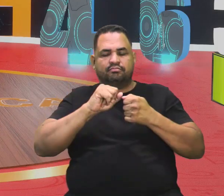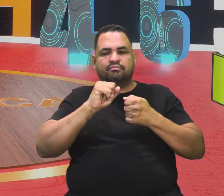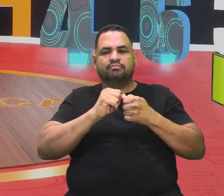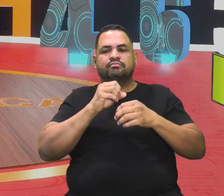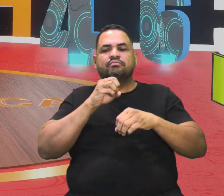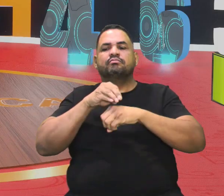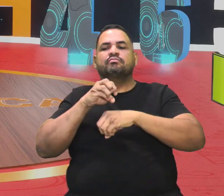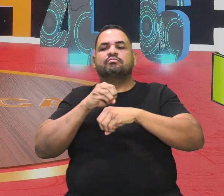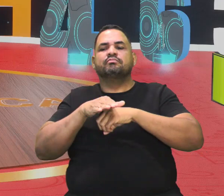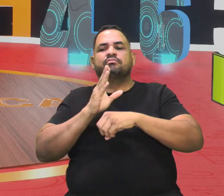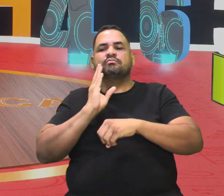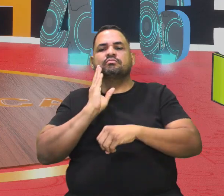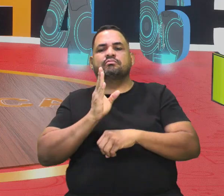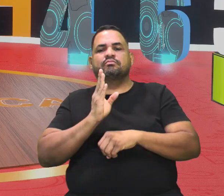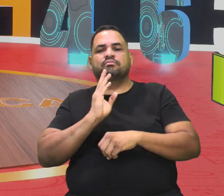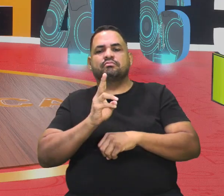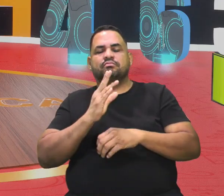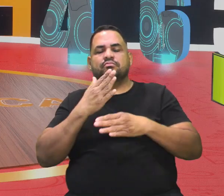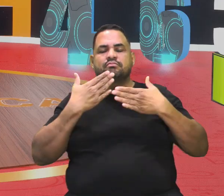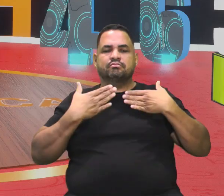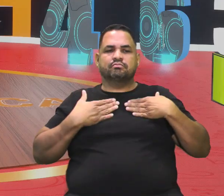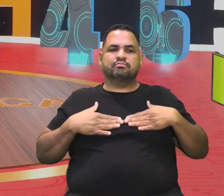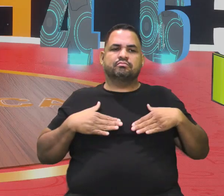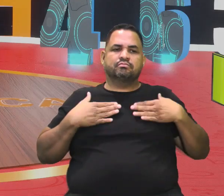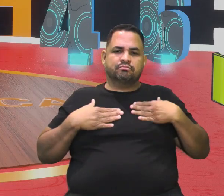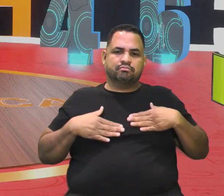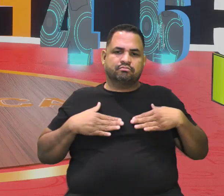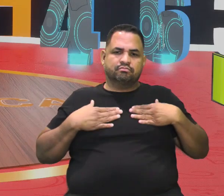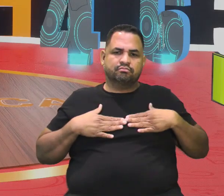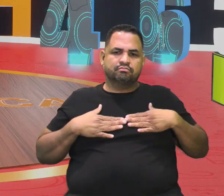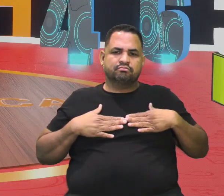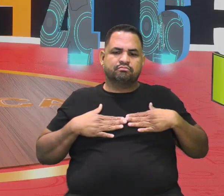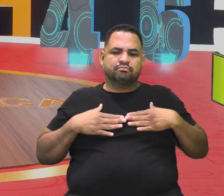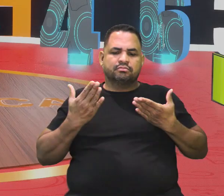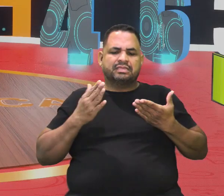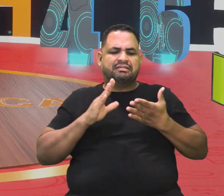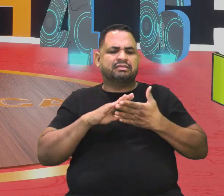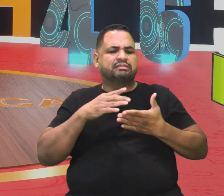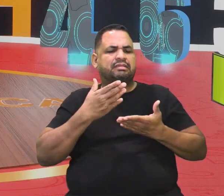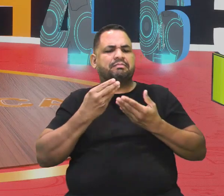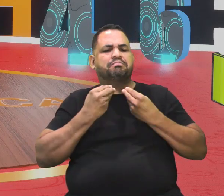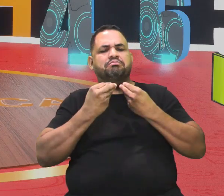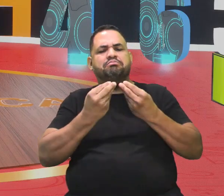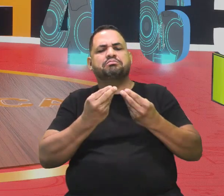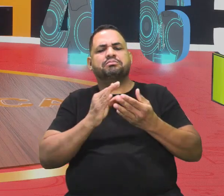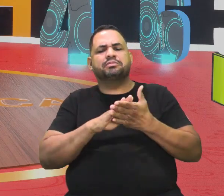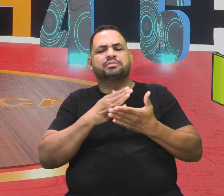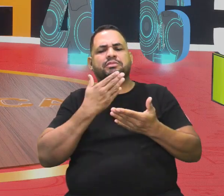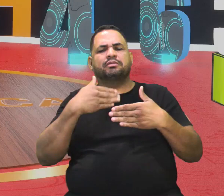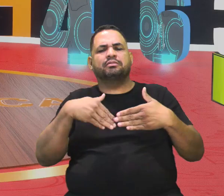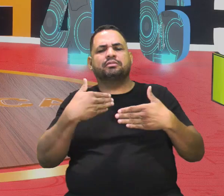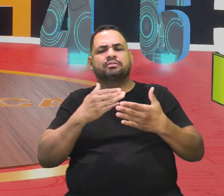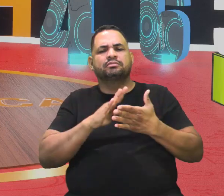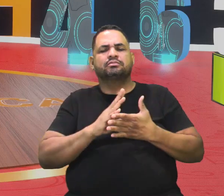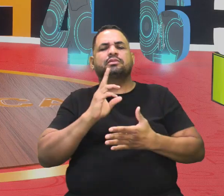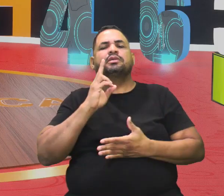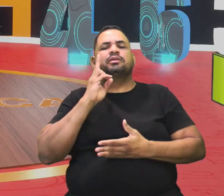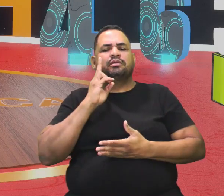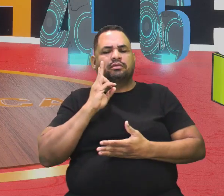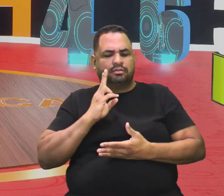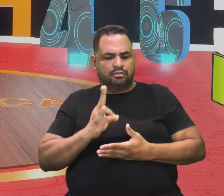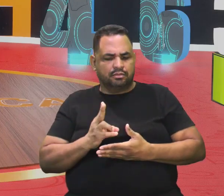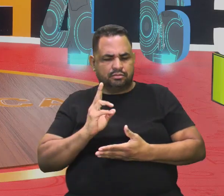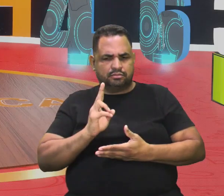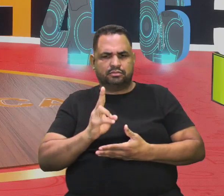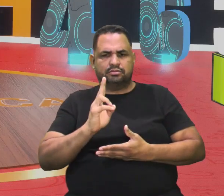dica é: mantenha a calma. Ninguém vai cobrar nada além do que foi cobrado, vai ser cobrada a mesma coisa